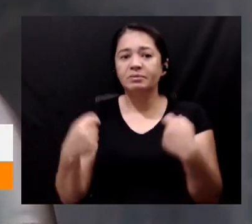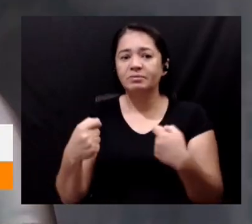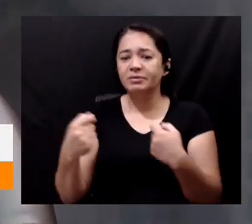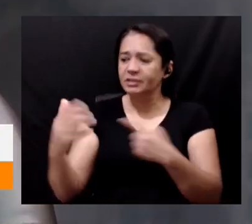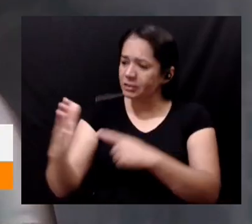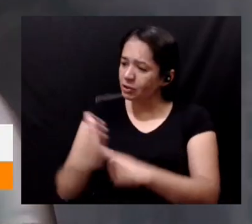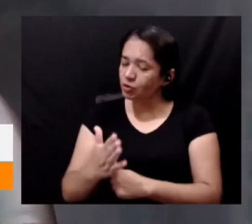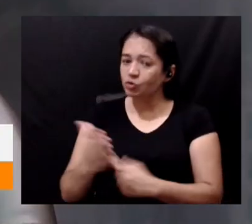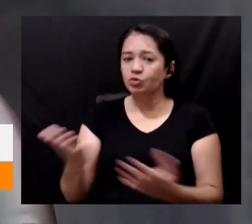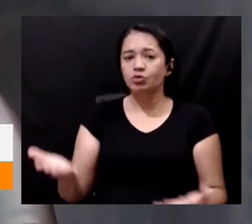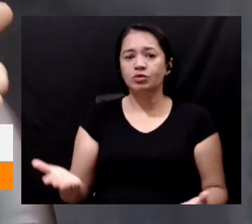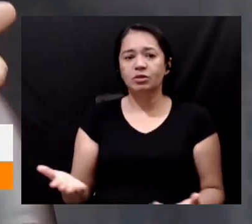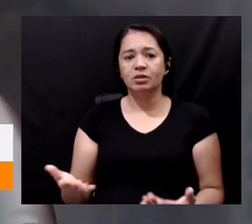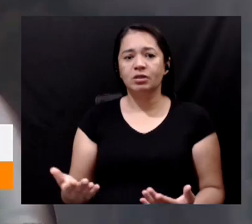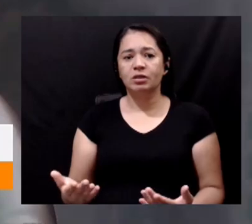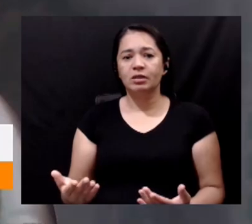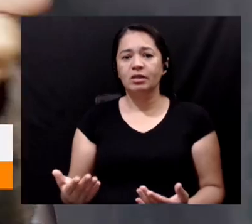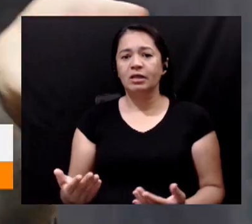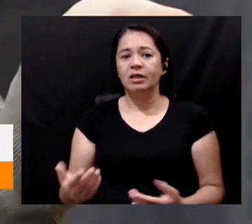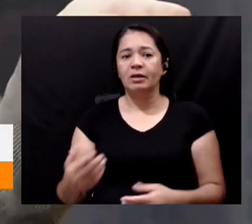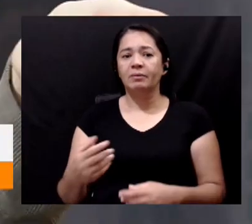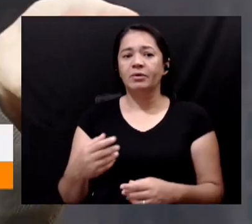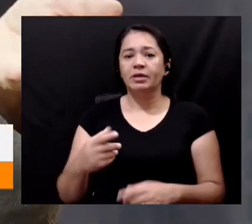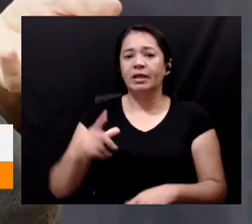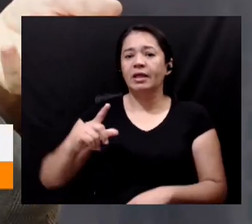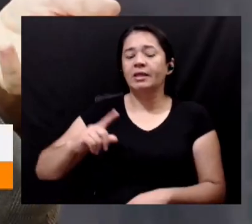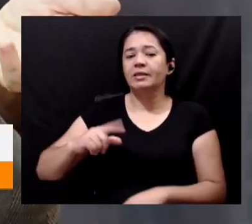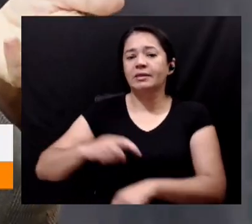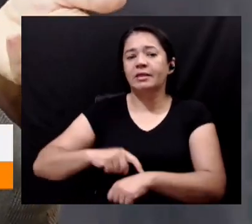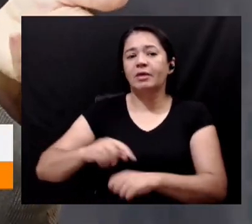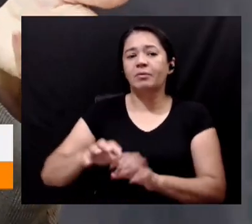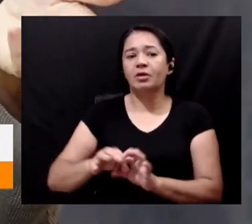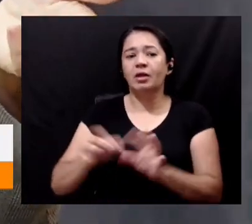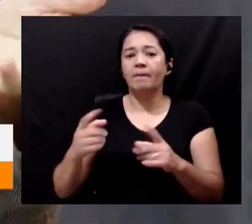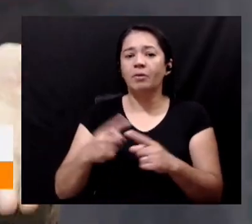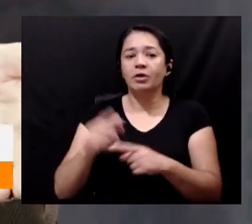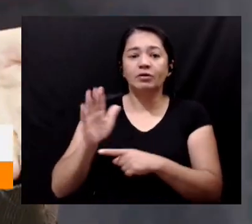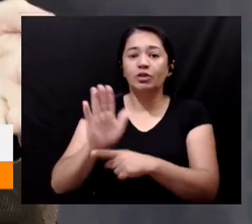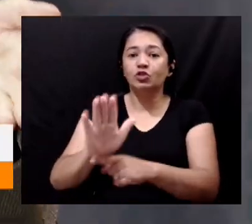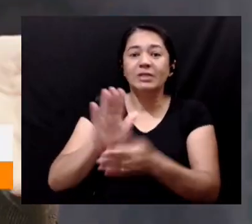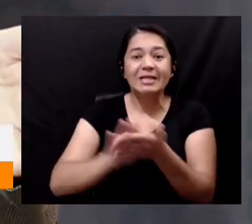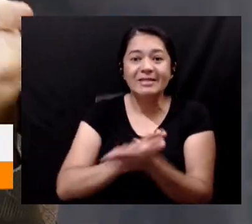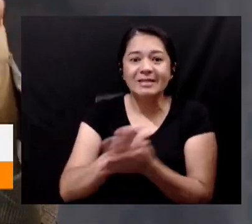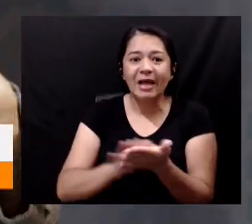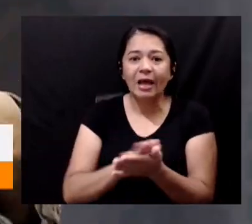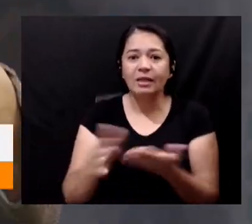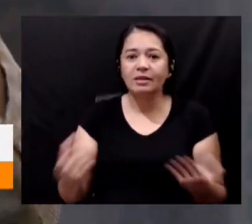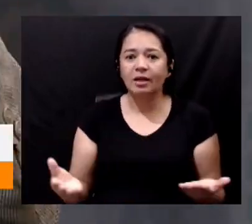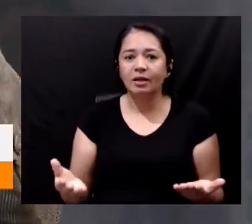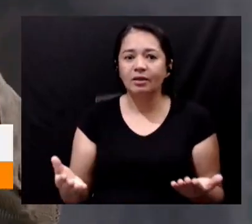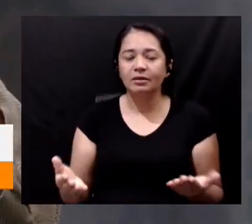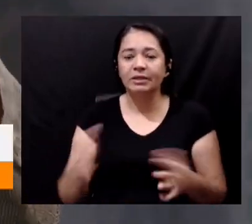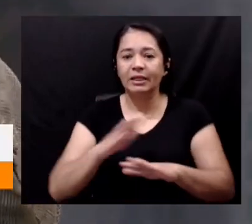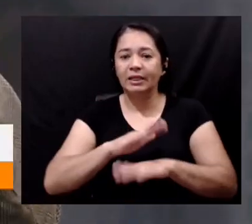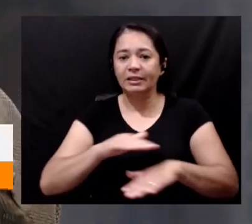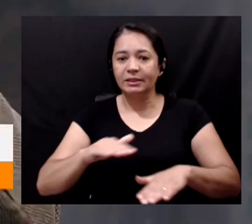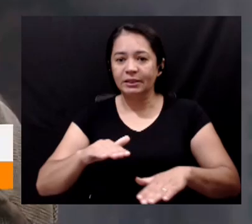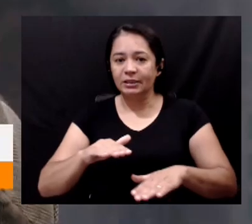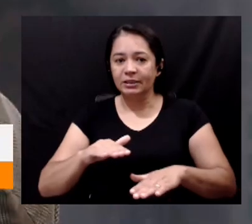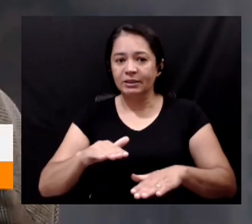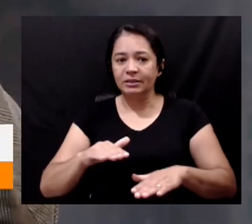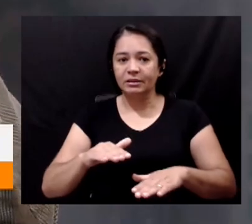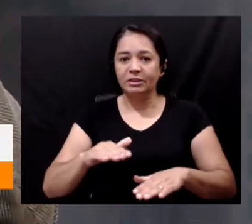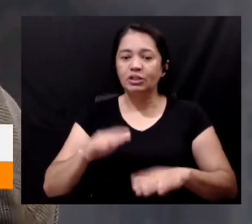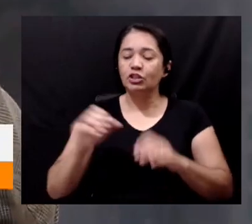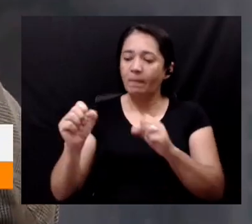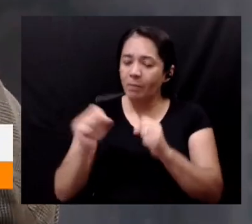têm, porque tem muito tempo livre. Tem tempo livre porque não ajuda em nada, né? Crianças pequenas já podem começar a ter